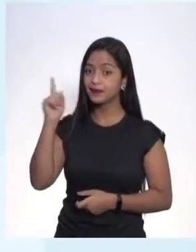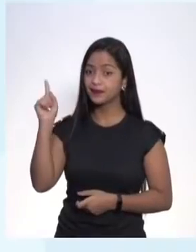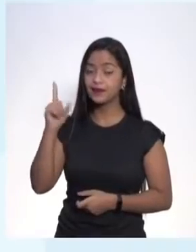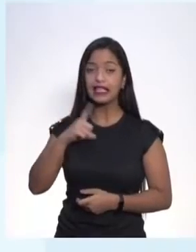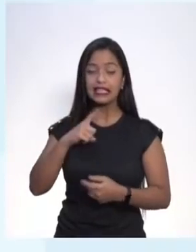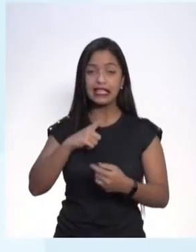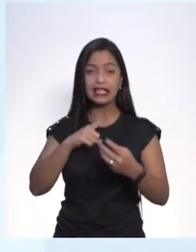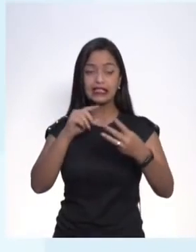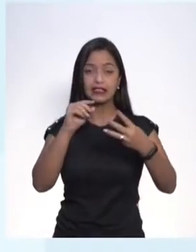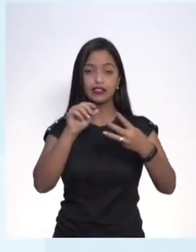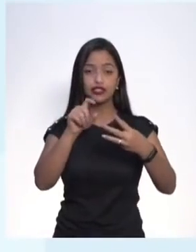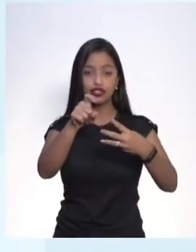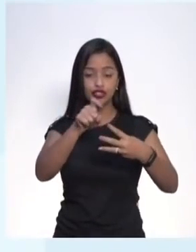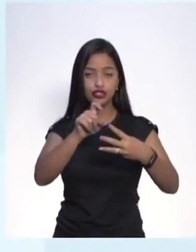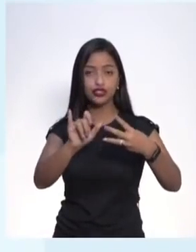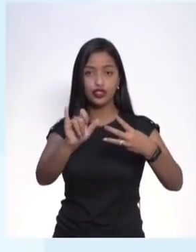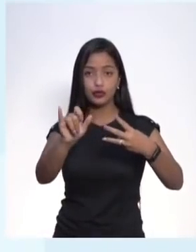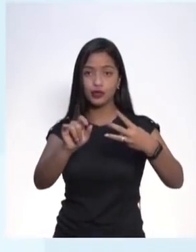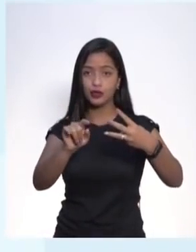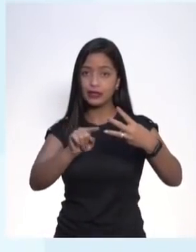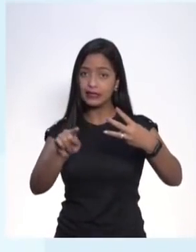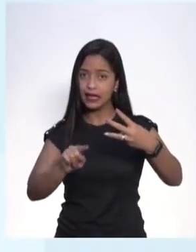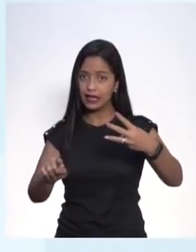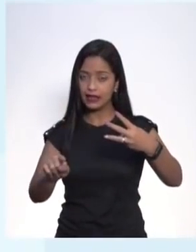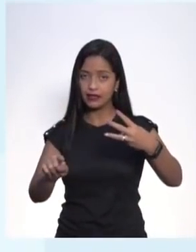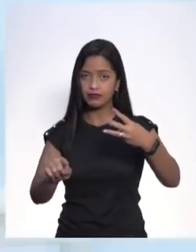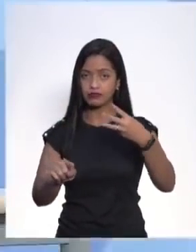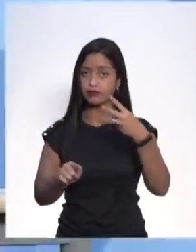coordenadas apenas, e a gente pode ver que